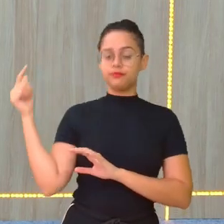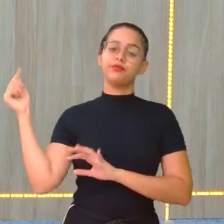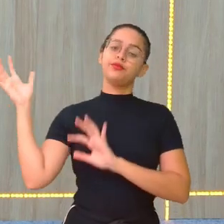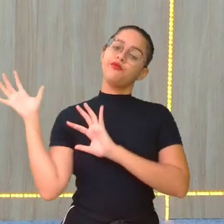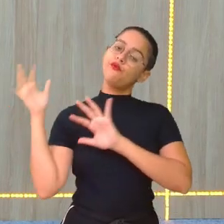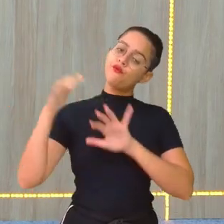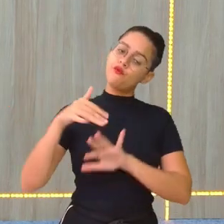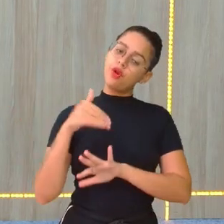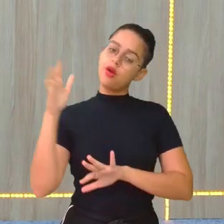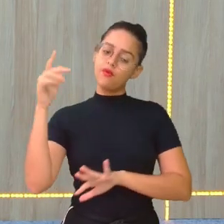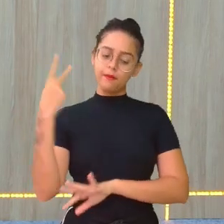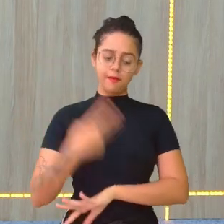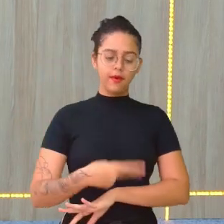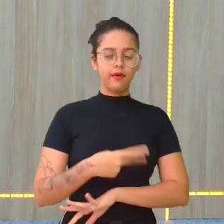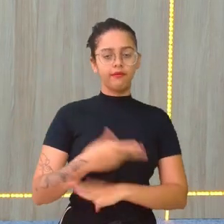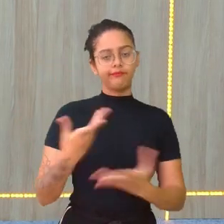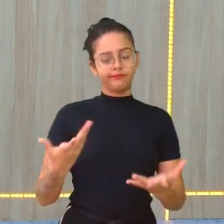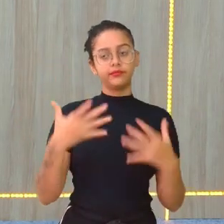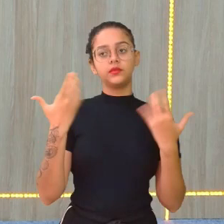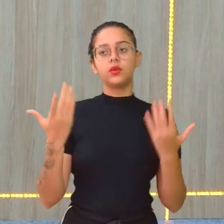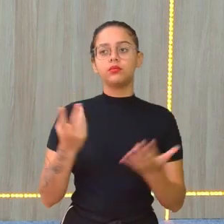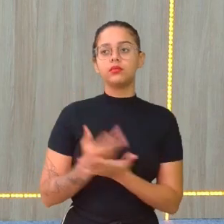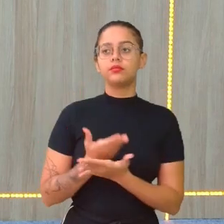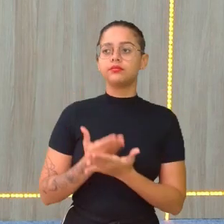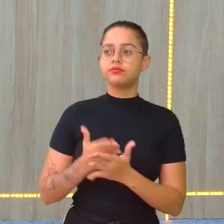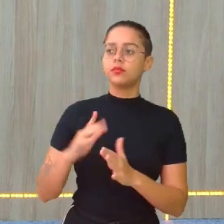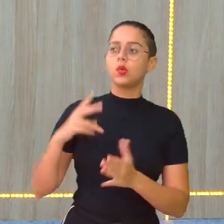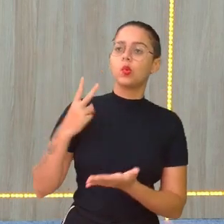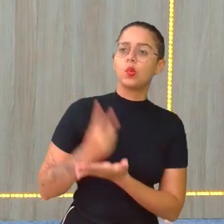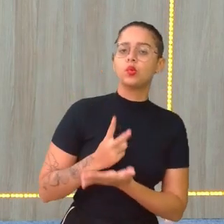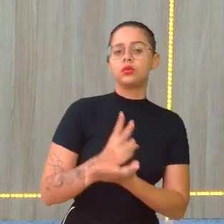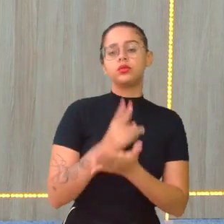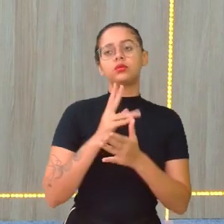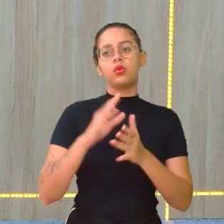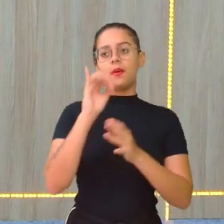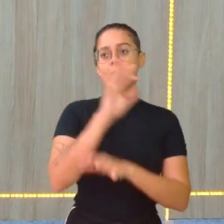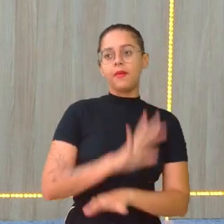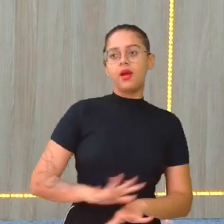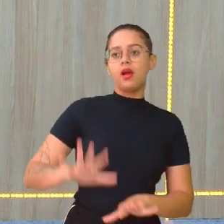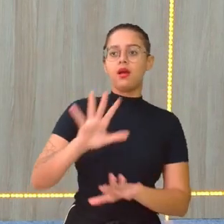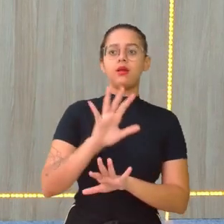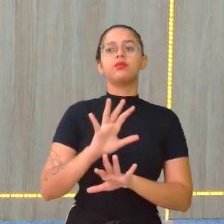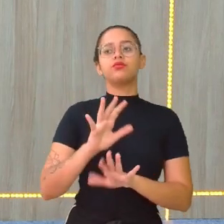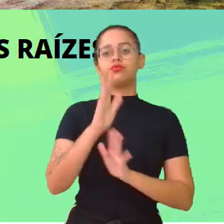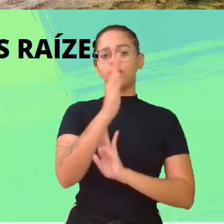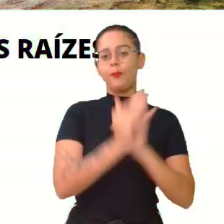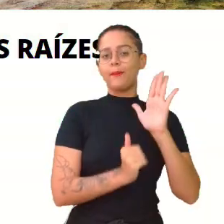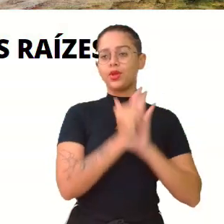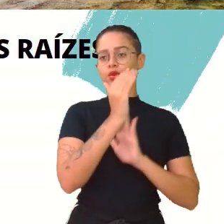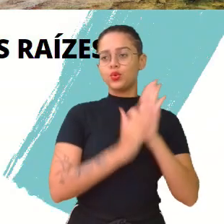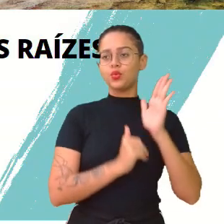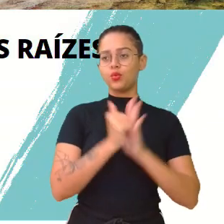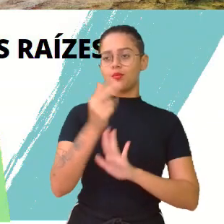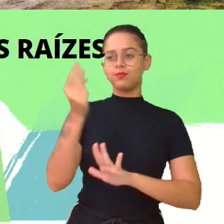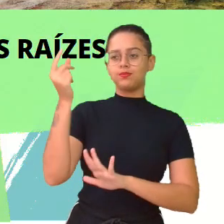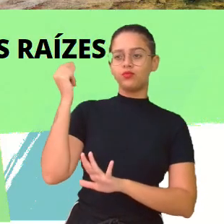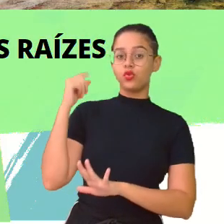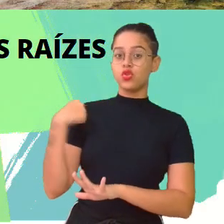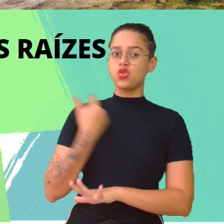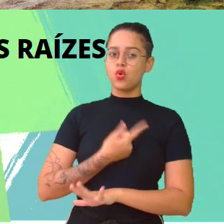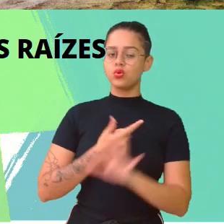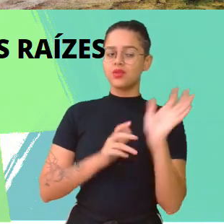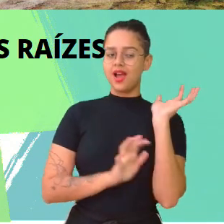certo? Na aula seguinte, continuando, está aí essa imagem, é uma imagem de uma obra de arte da época, né? Então, Nossas